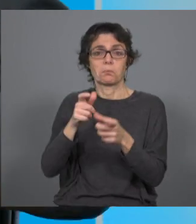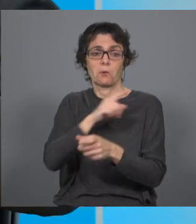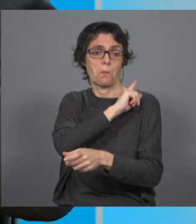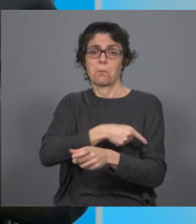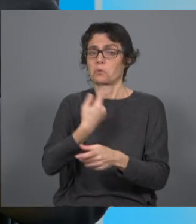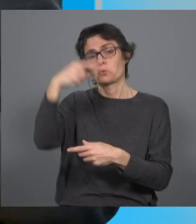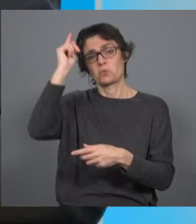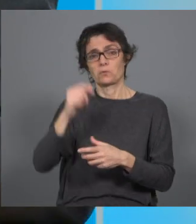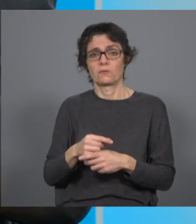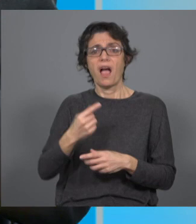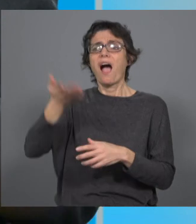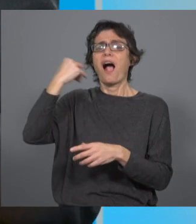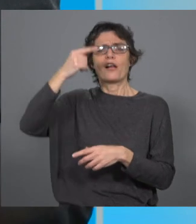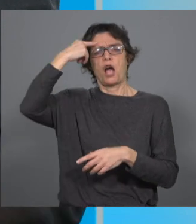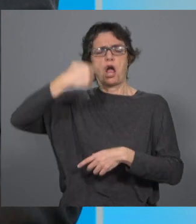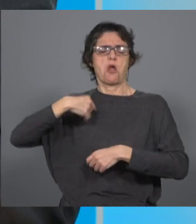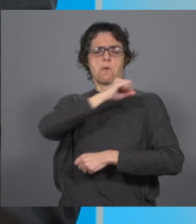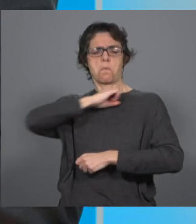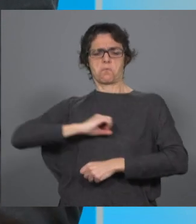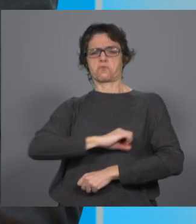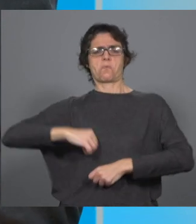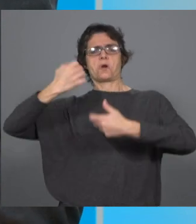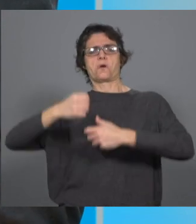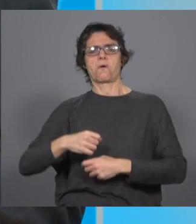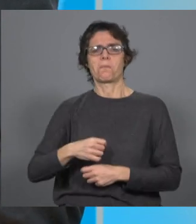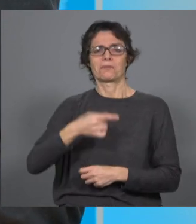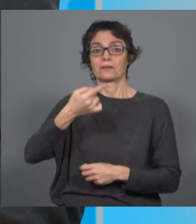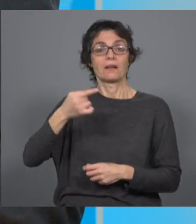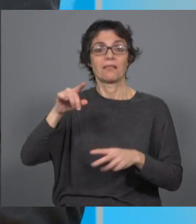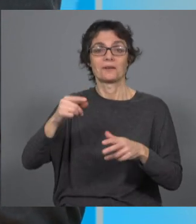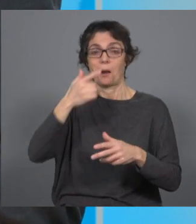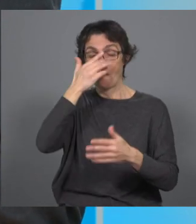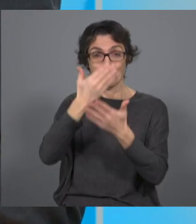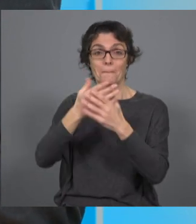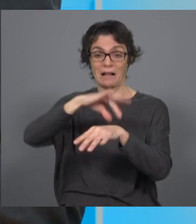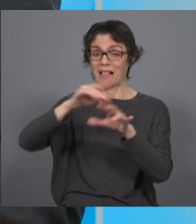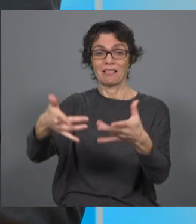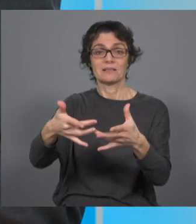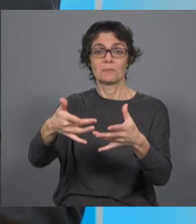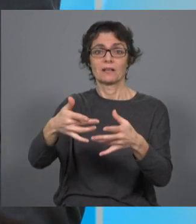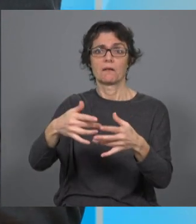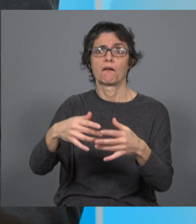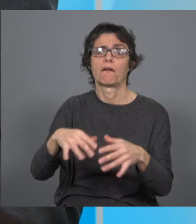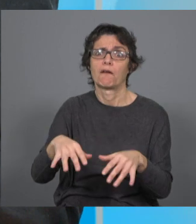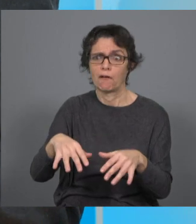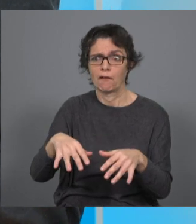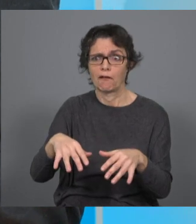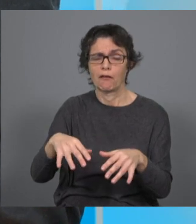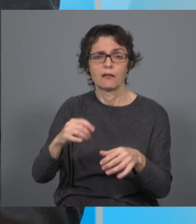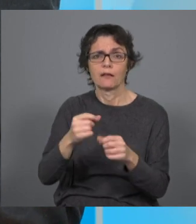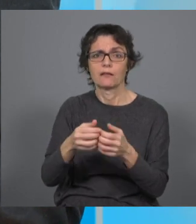achávamos que dominávamos tudo e íamos por aí adiante. E sabe, Henrique, também penso